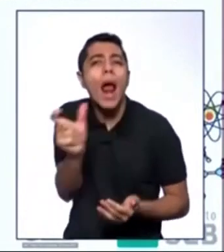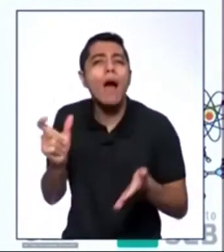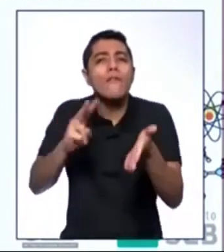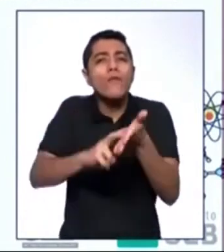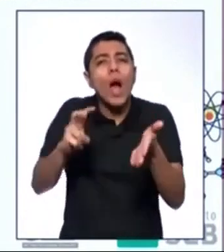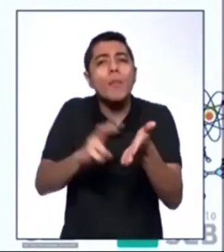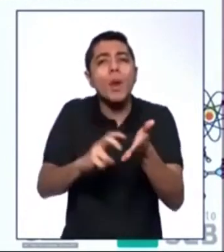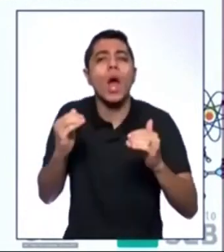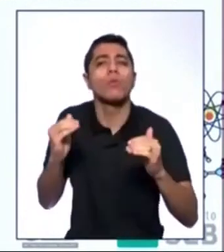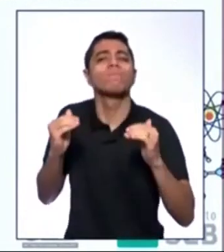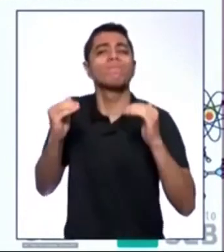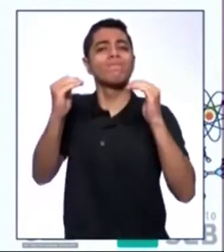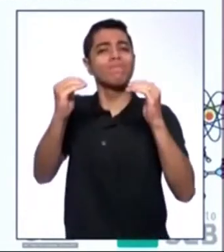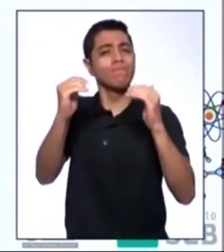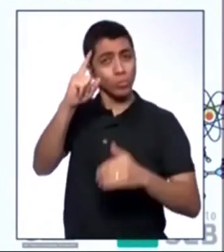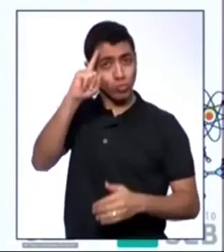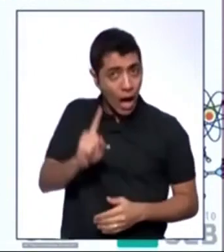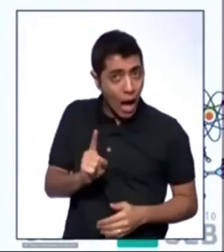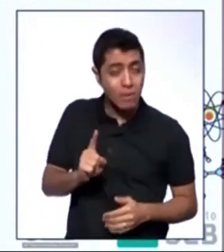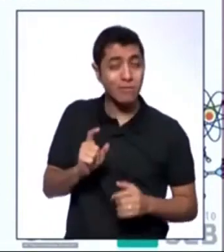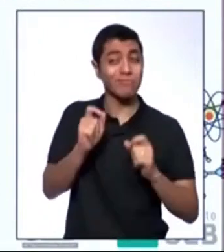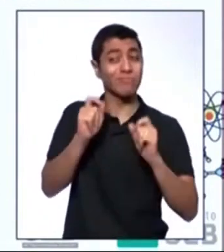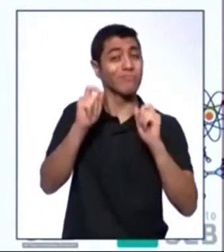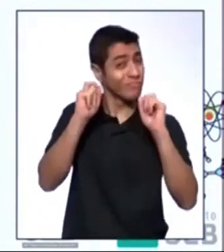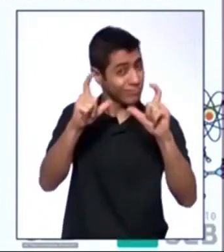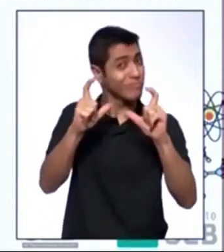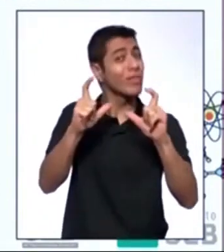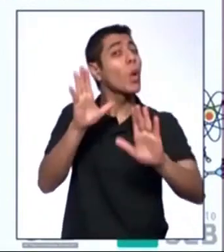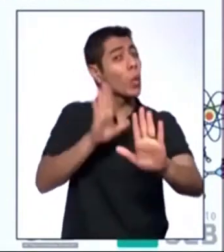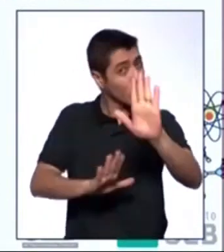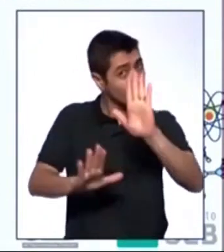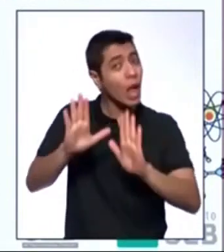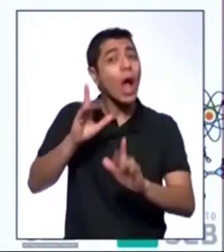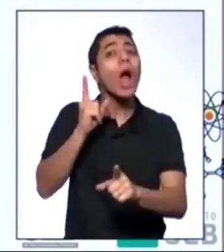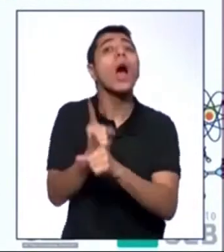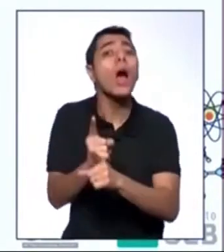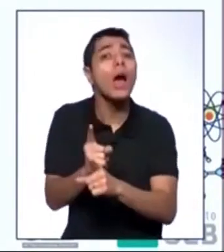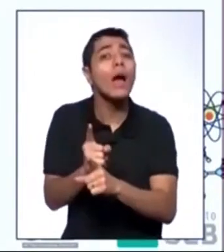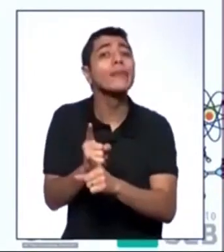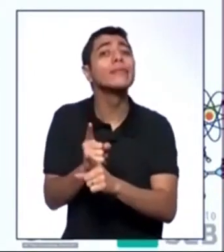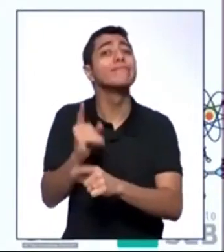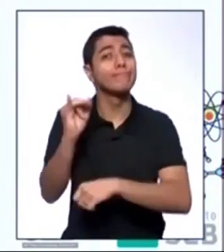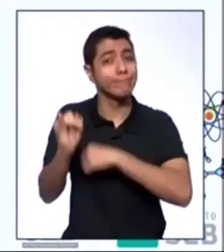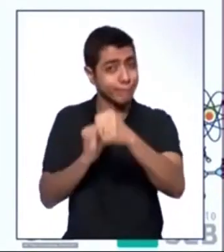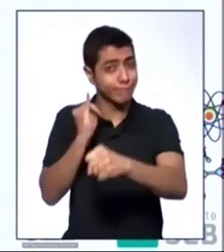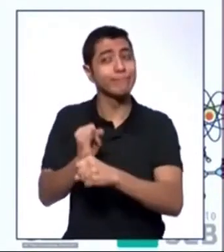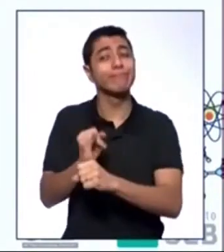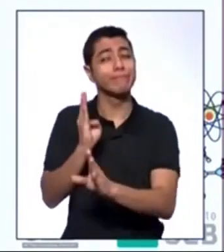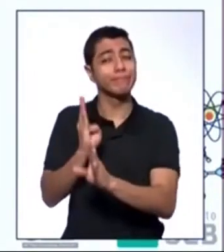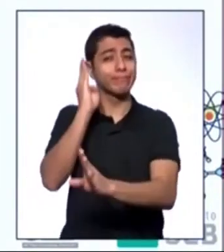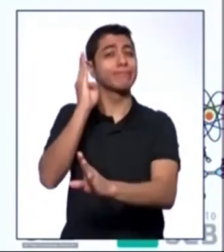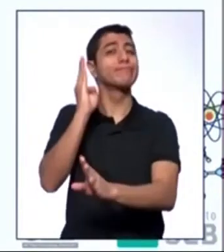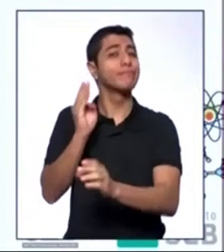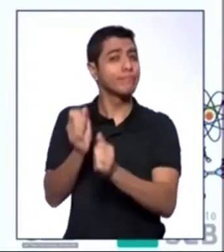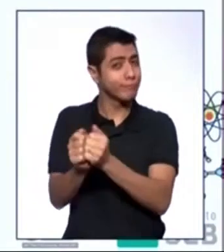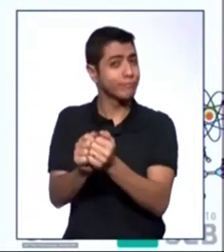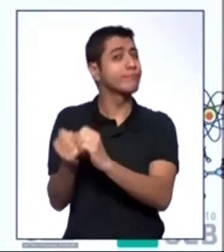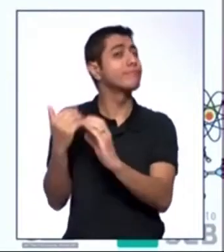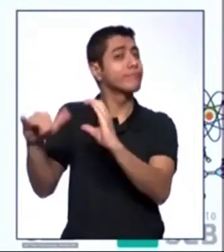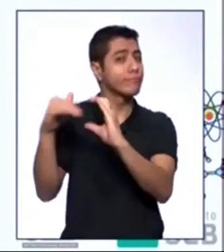internet, principalmente no que concerne às mensagens instantâneas. A criação